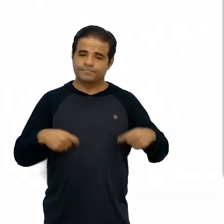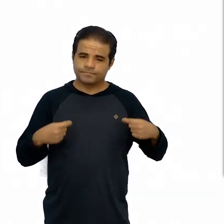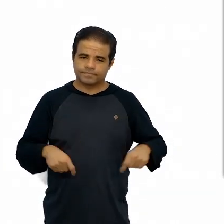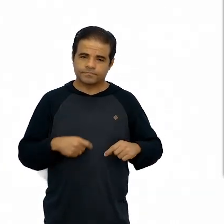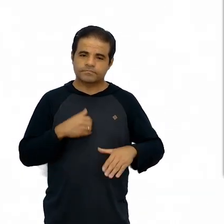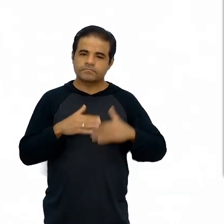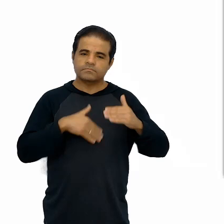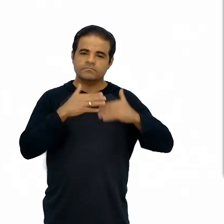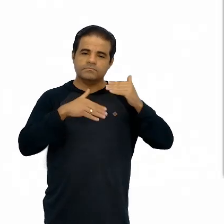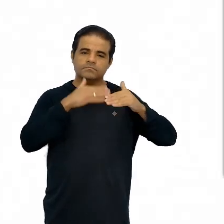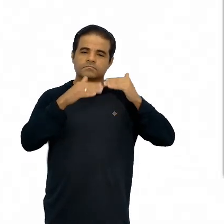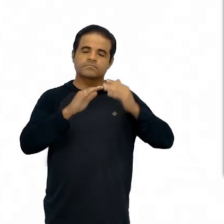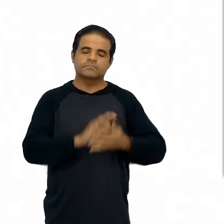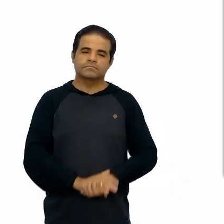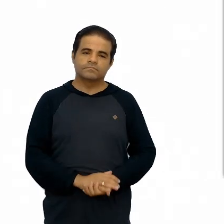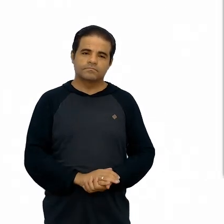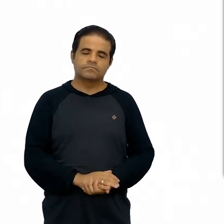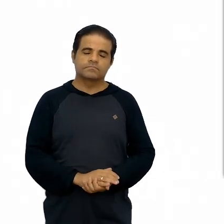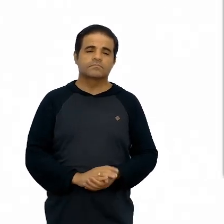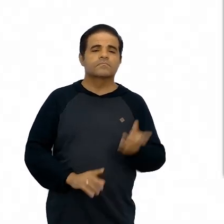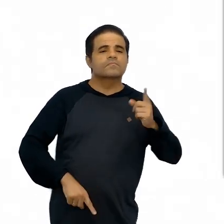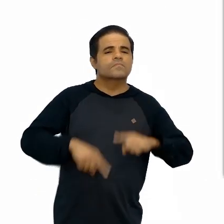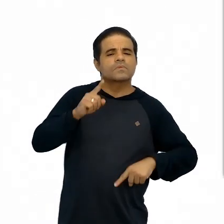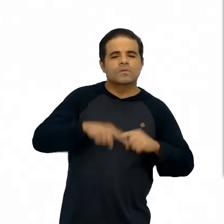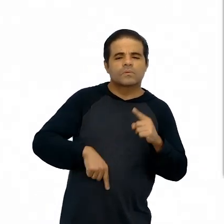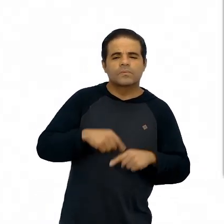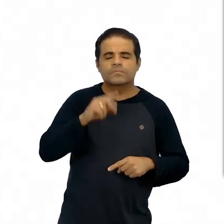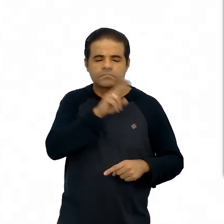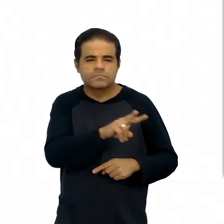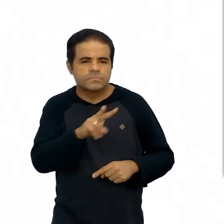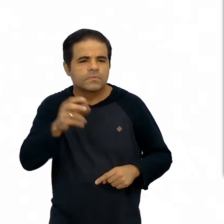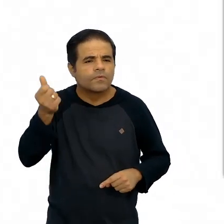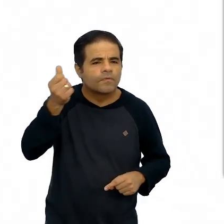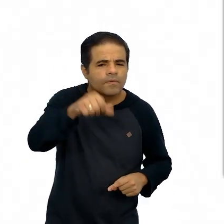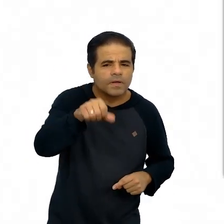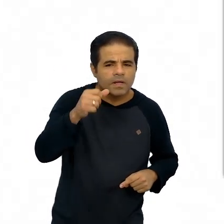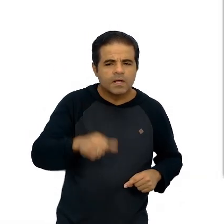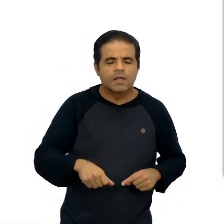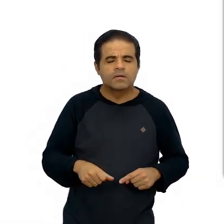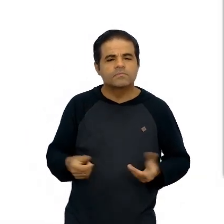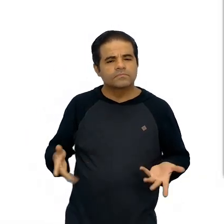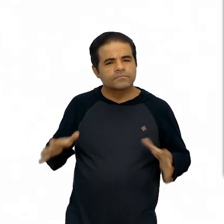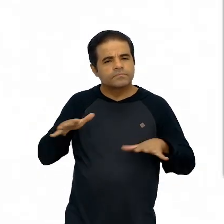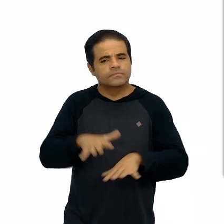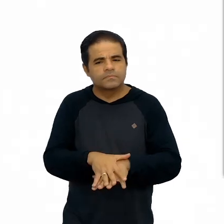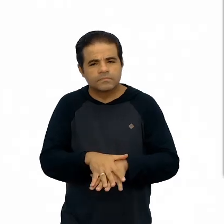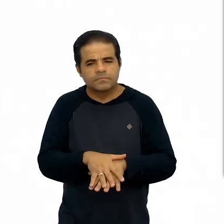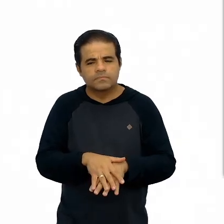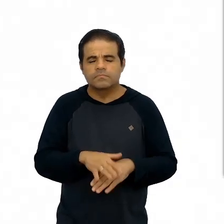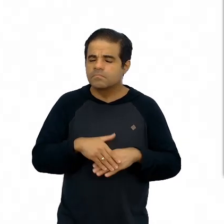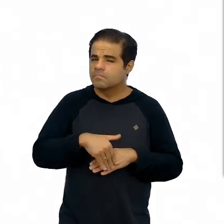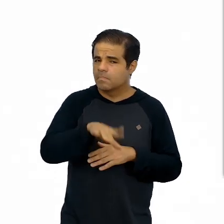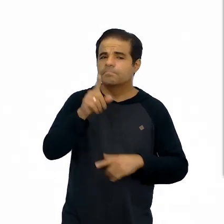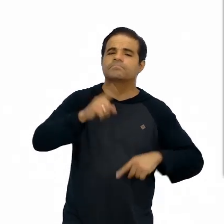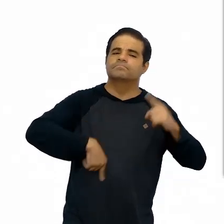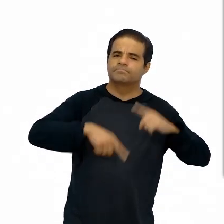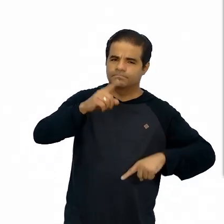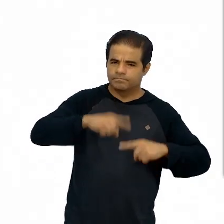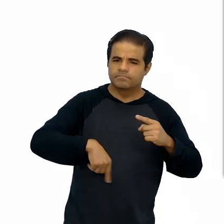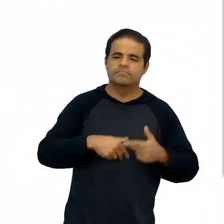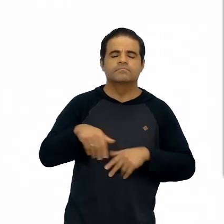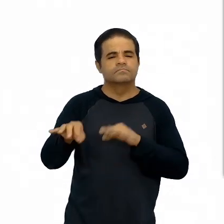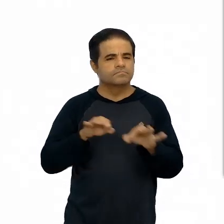para o desenvolvimento, os instrumentos avaliativos. Agregar, se necessário, mais elementos